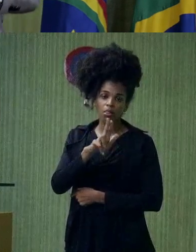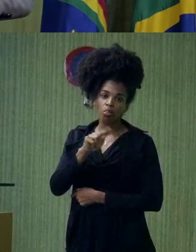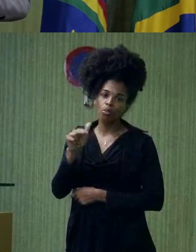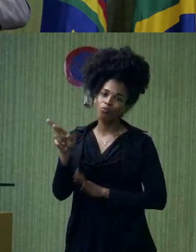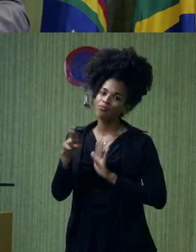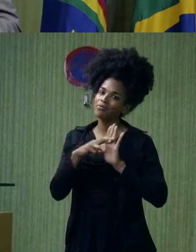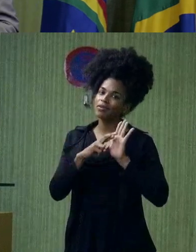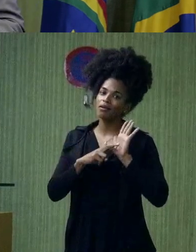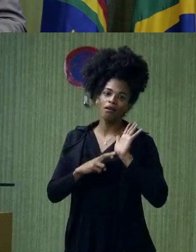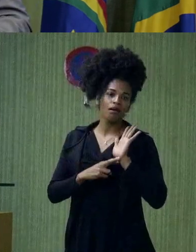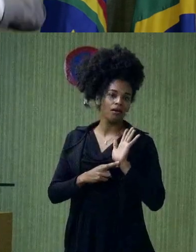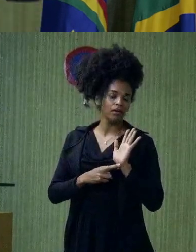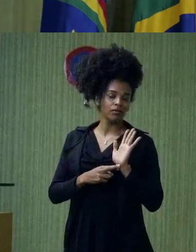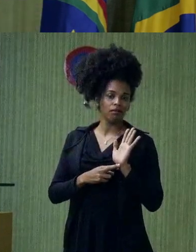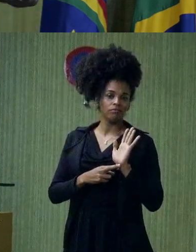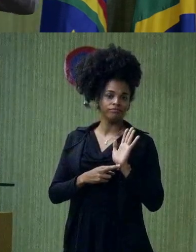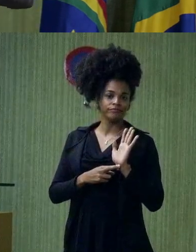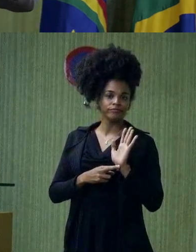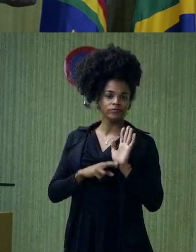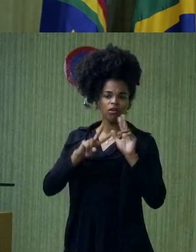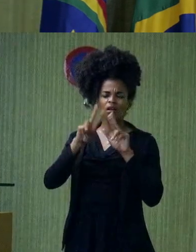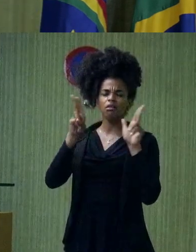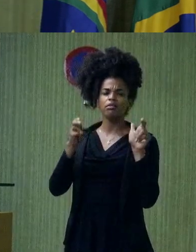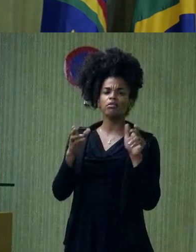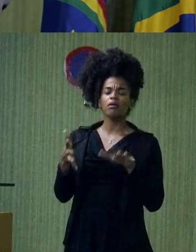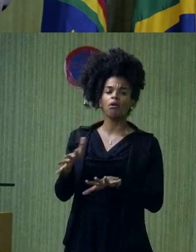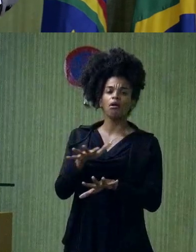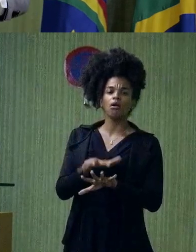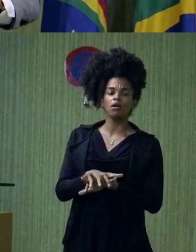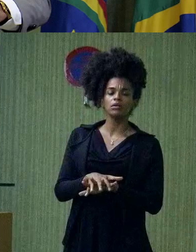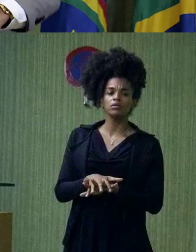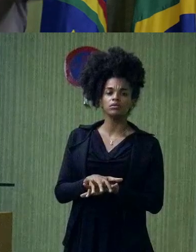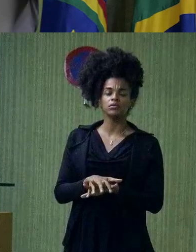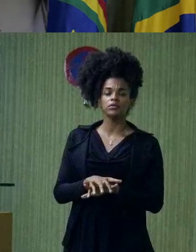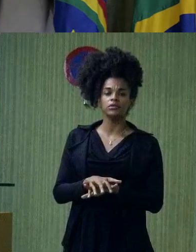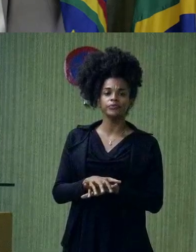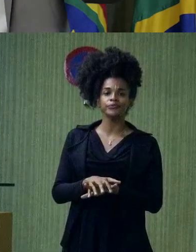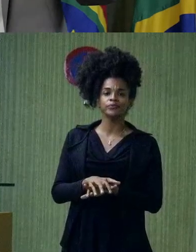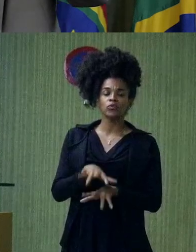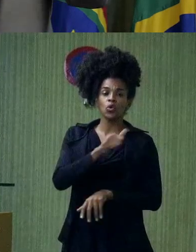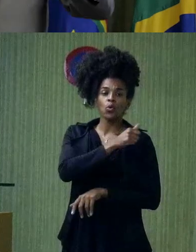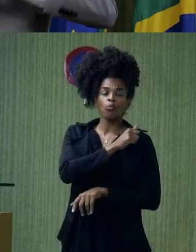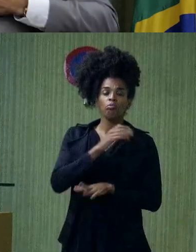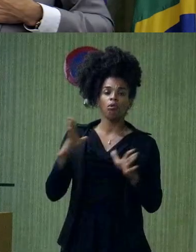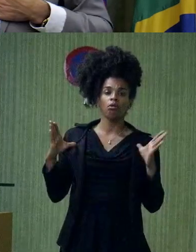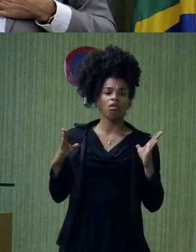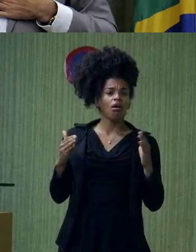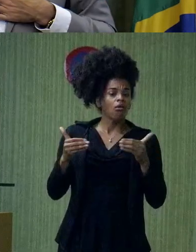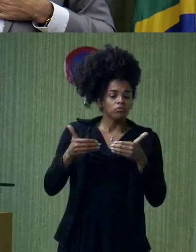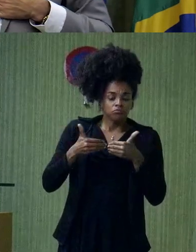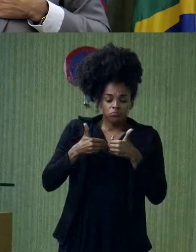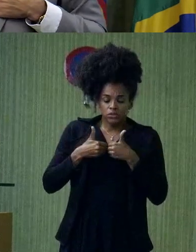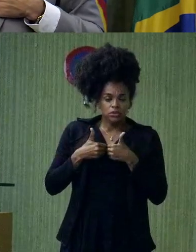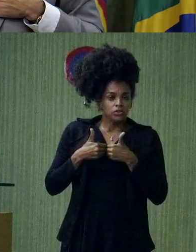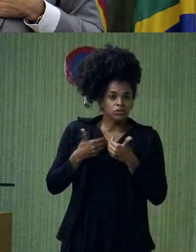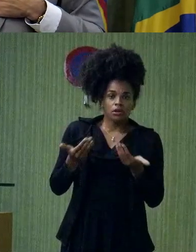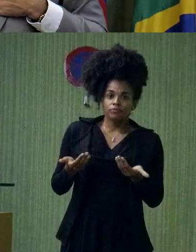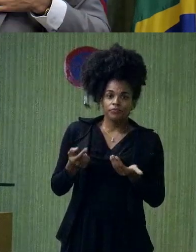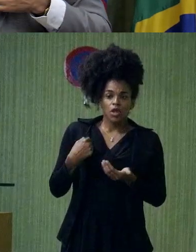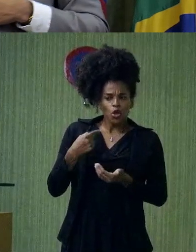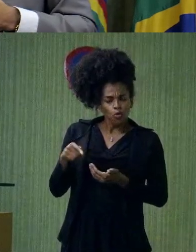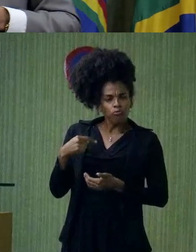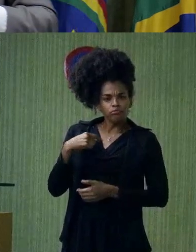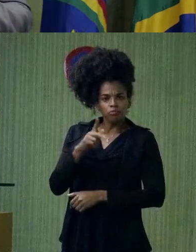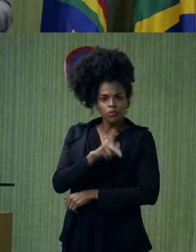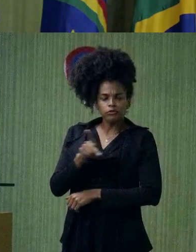inclusão você pega um aluno autista e joga ali sem nenhuma estrutura nenhuma eu fui professor de um aluno autista